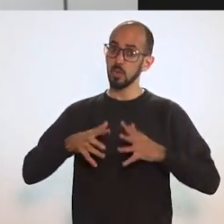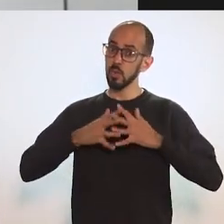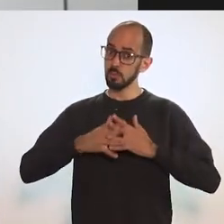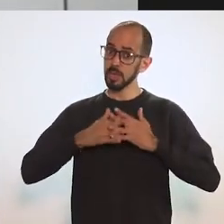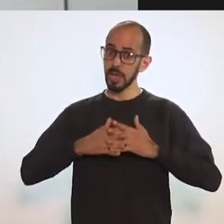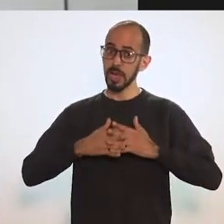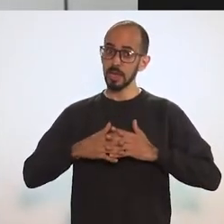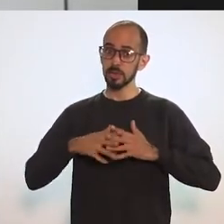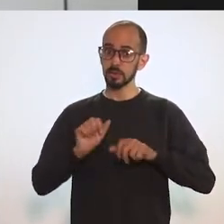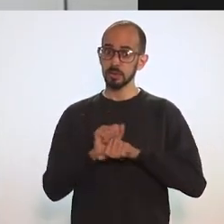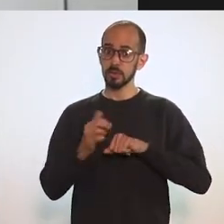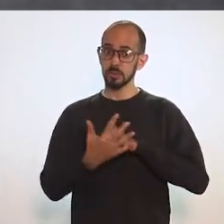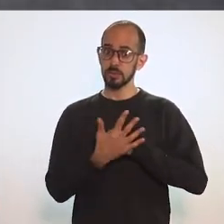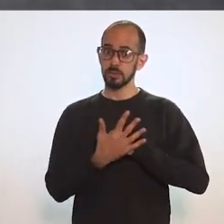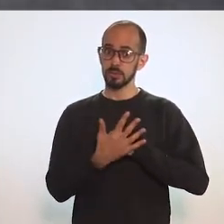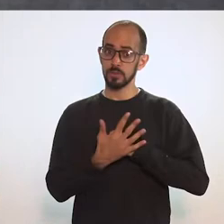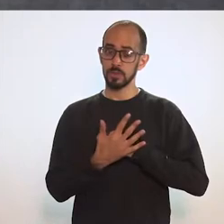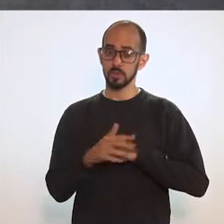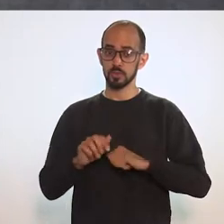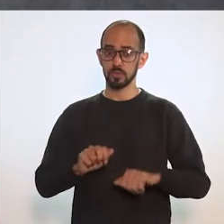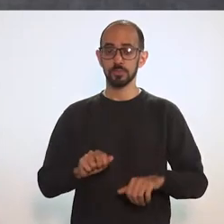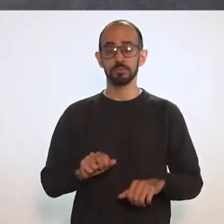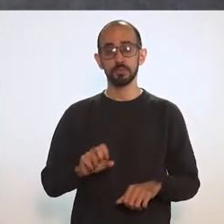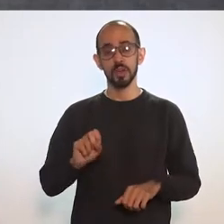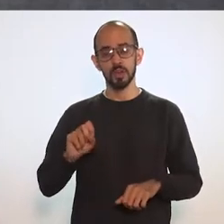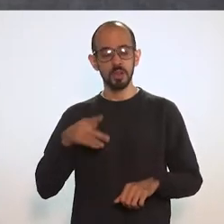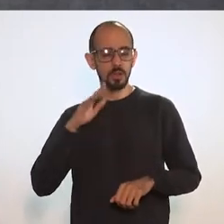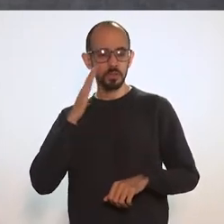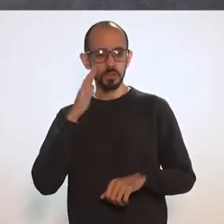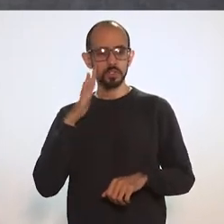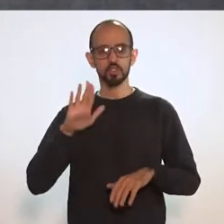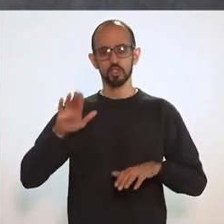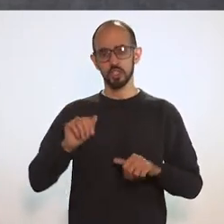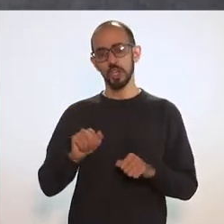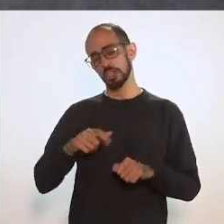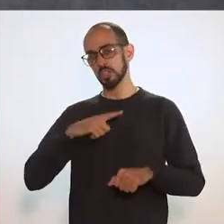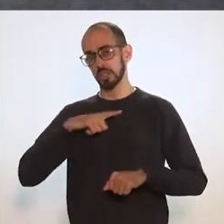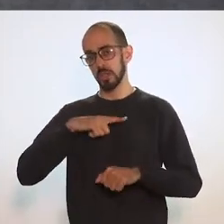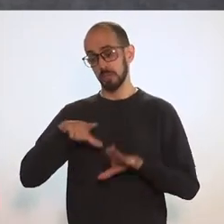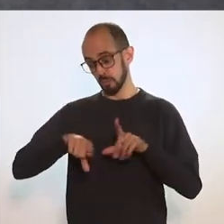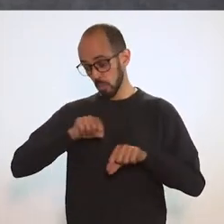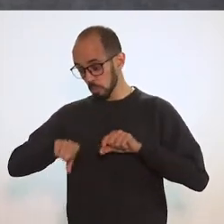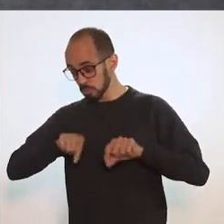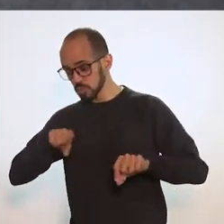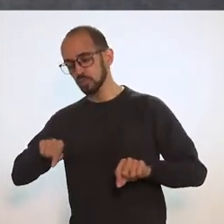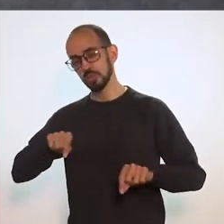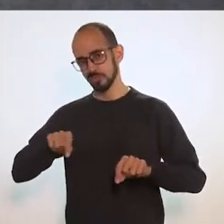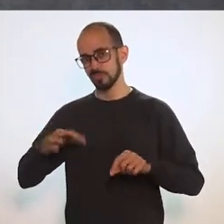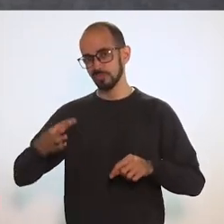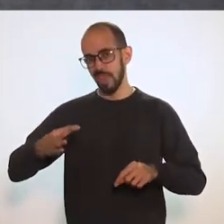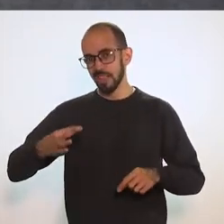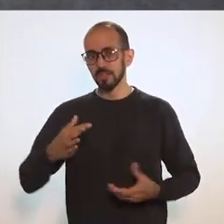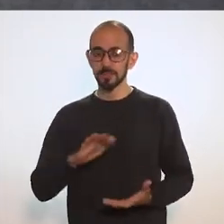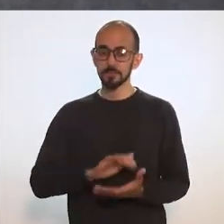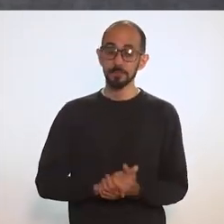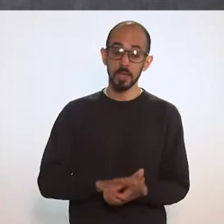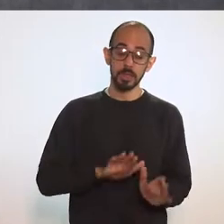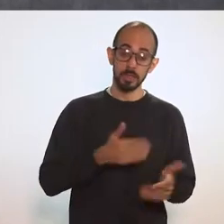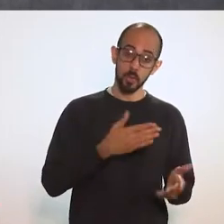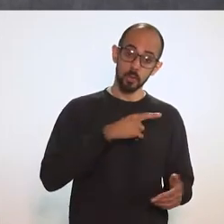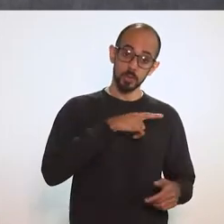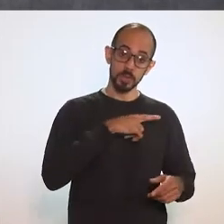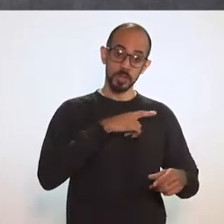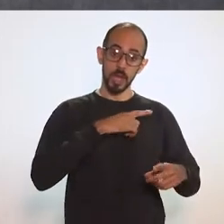crítico da pandemia. E a gente teria um leque de opções maior, né? E existe também um debate, o